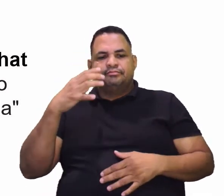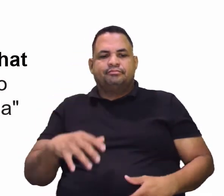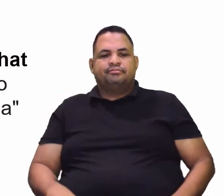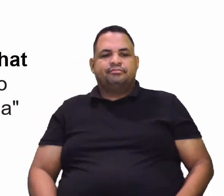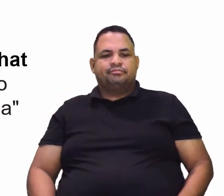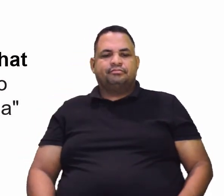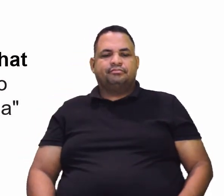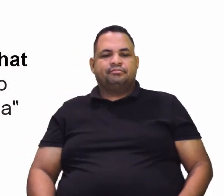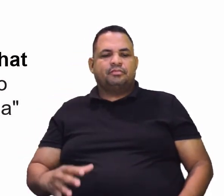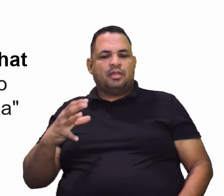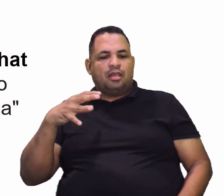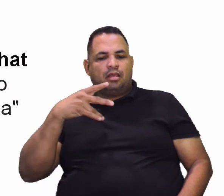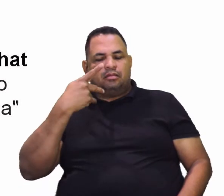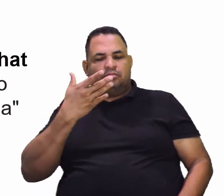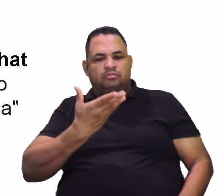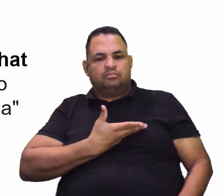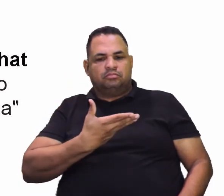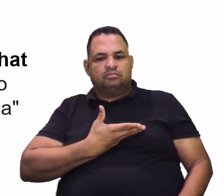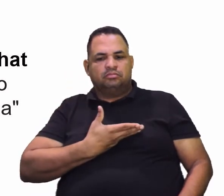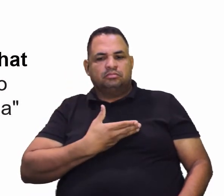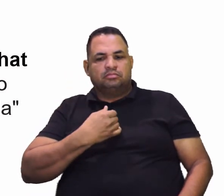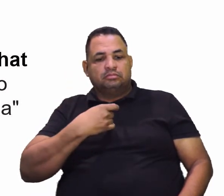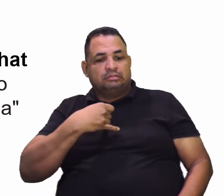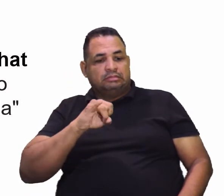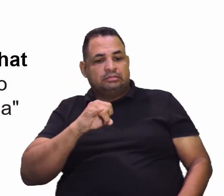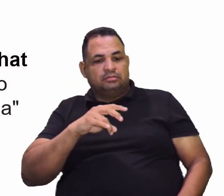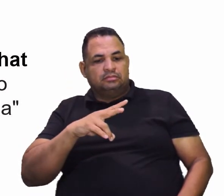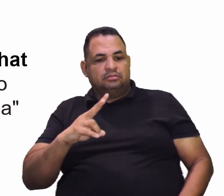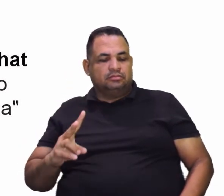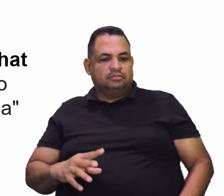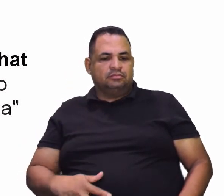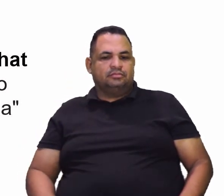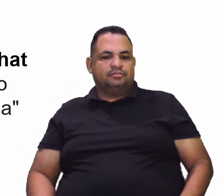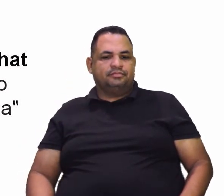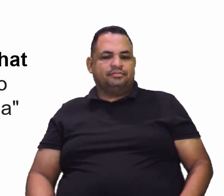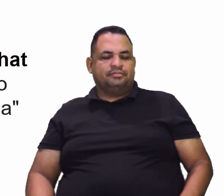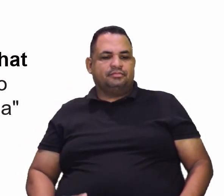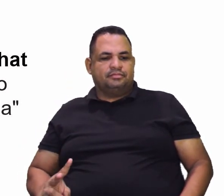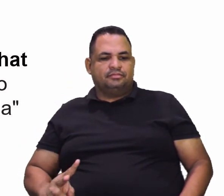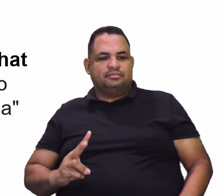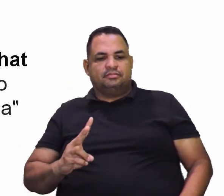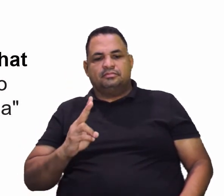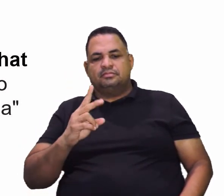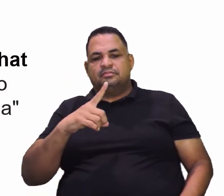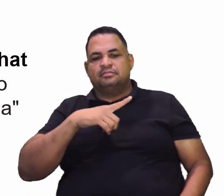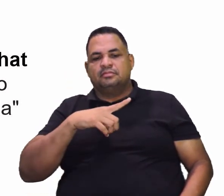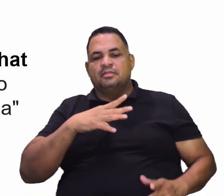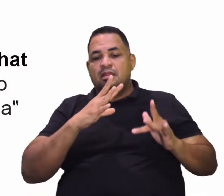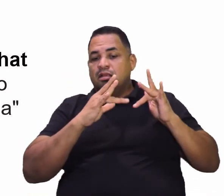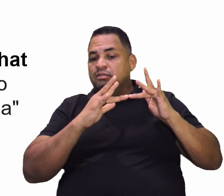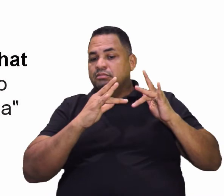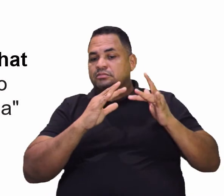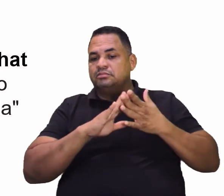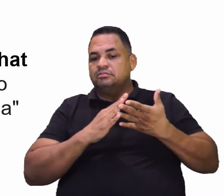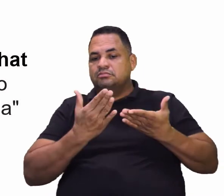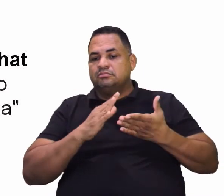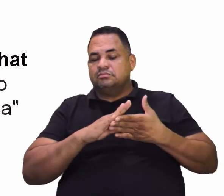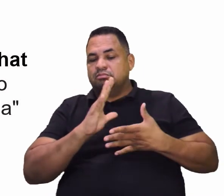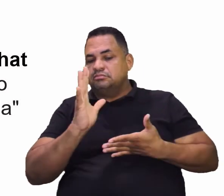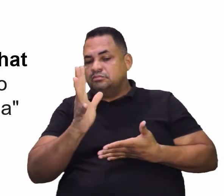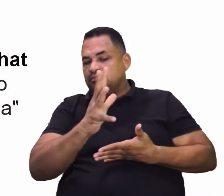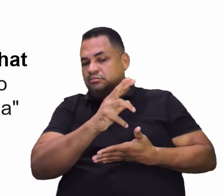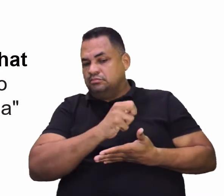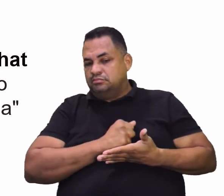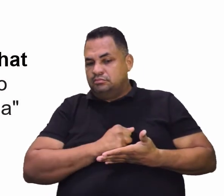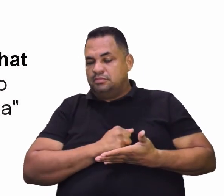blá, o cantor disse ao seu amigo que se ele não, blá, blá, blá, foi bom, se ele não valorizar sua namorada, vai